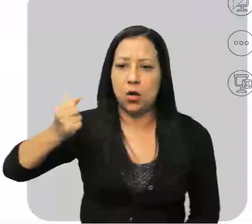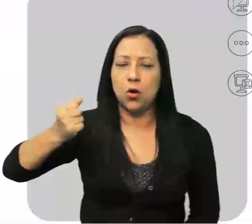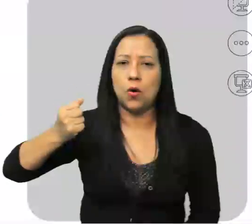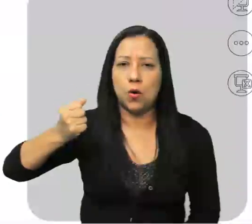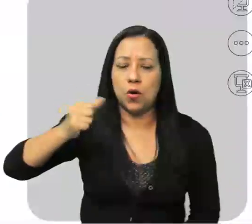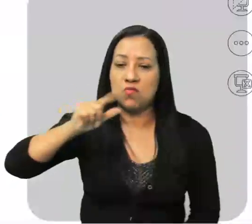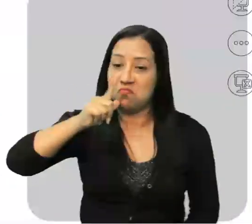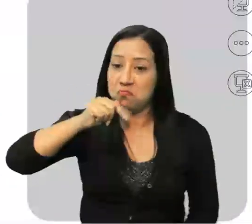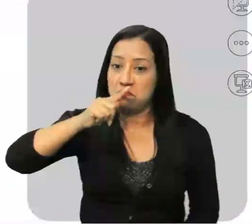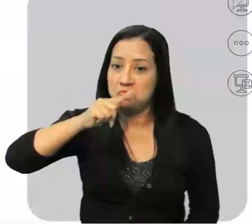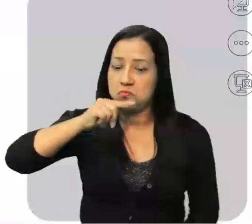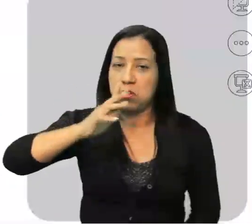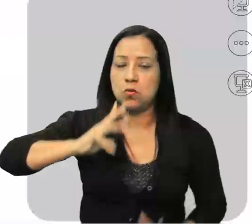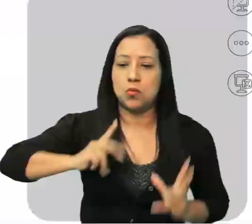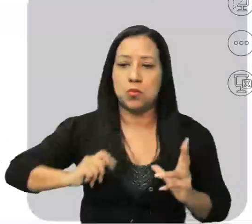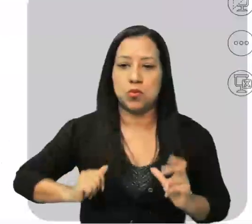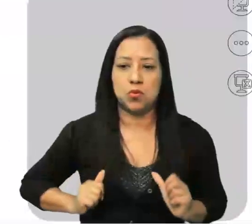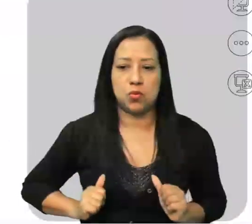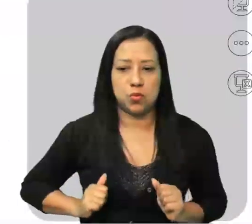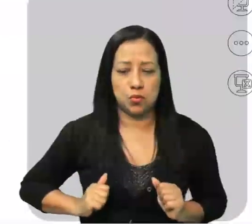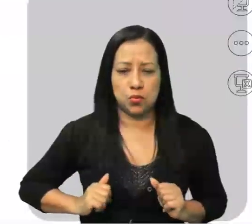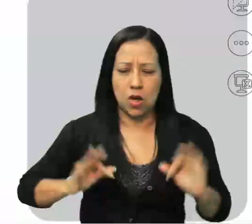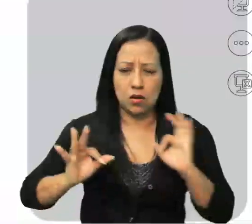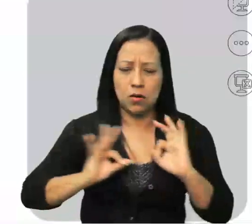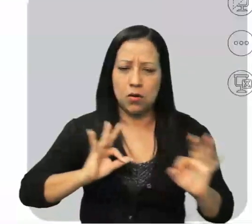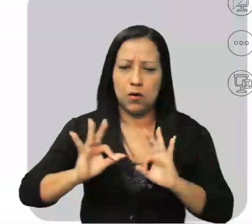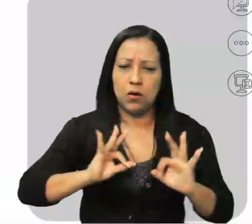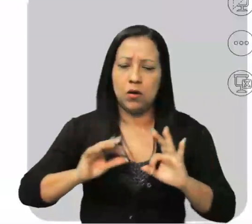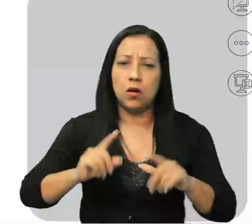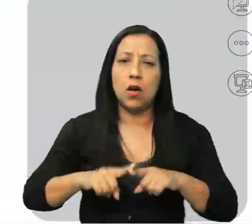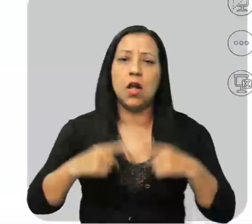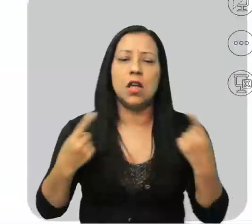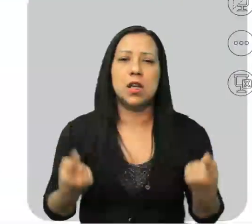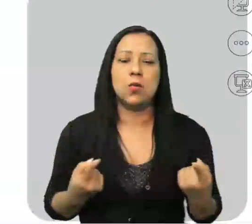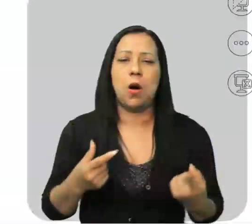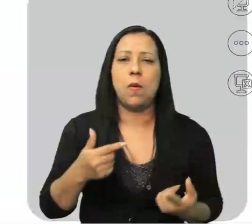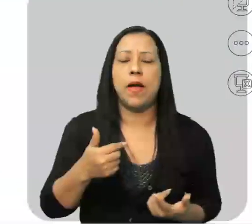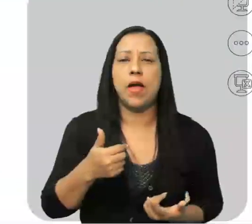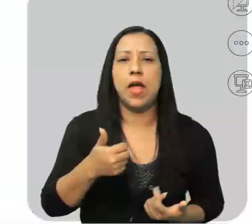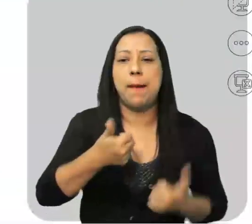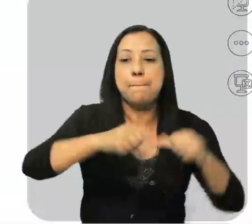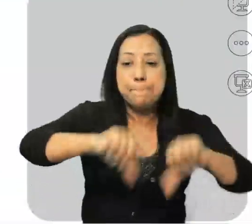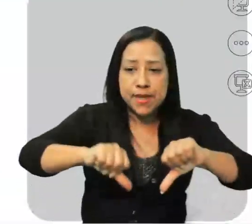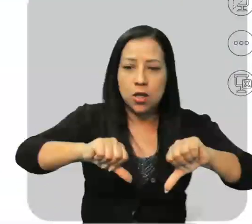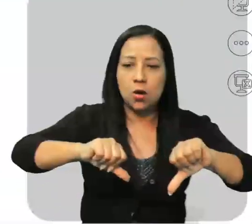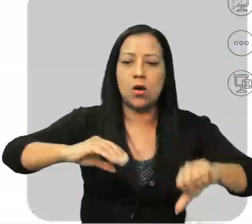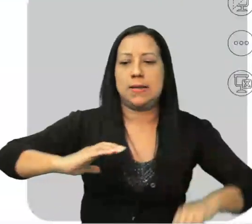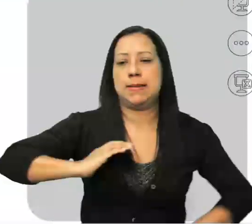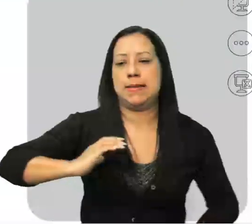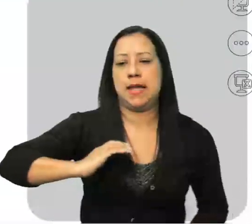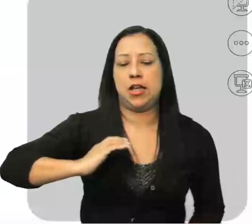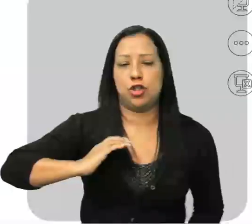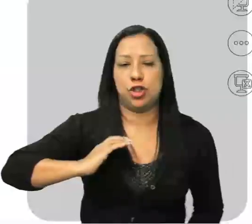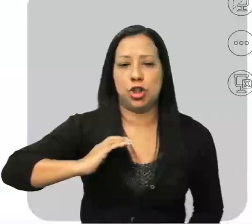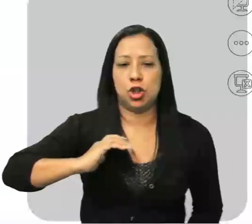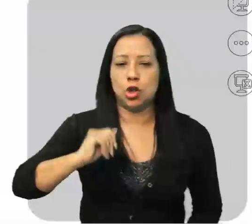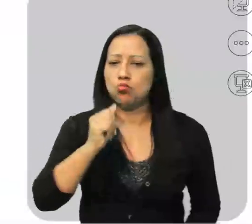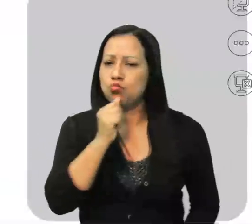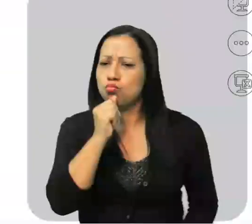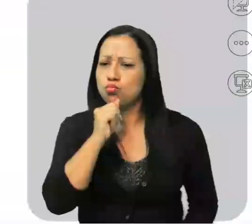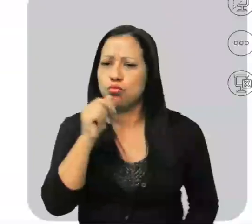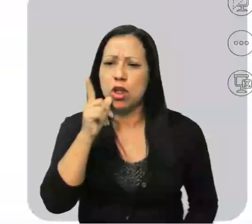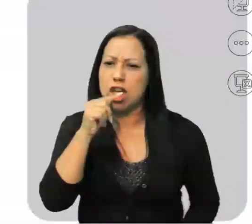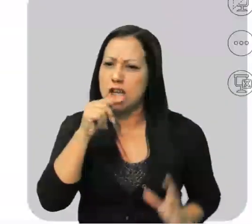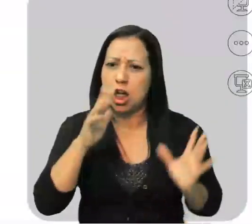Então, essas são as 10 melhores cidades com saneamento básico no Brasil. E quais são